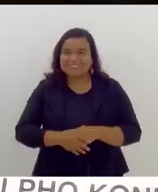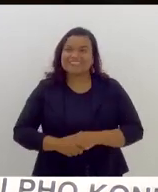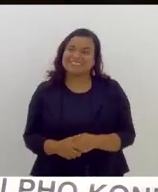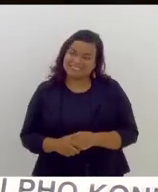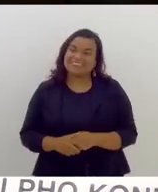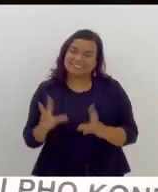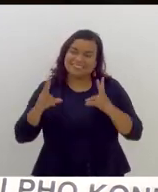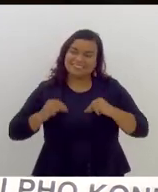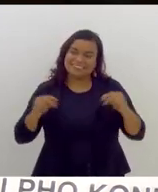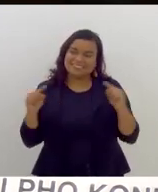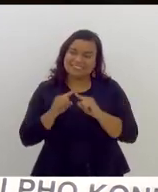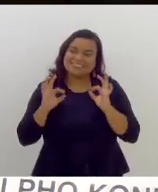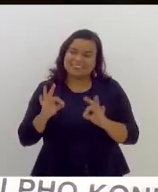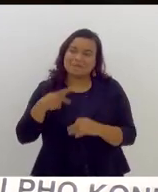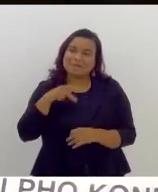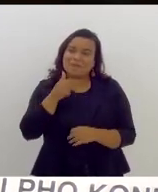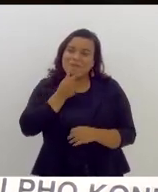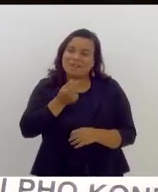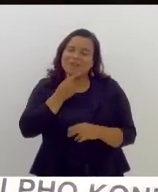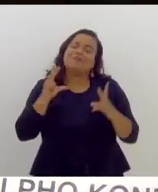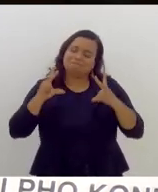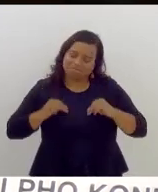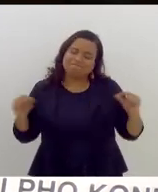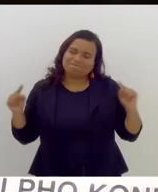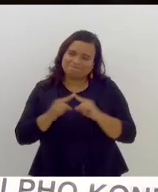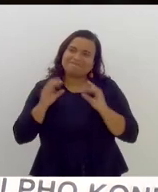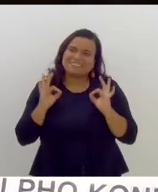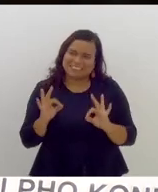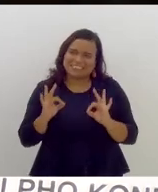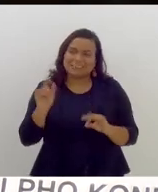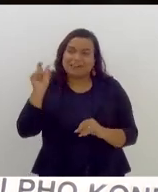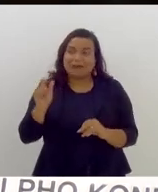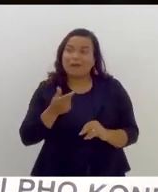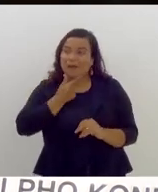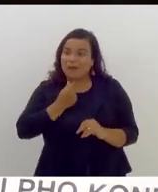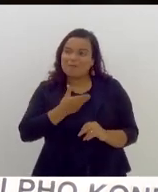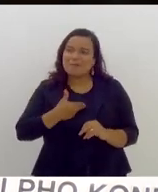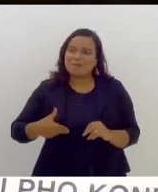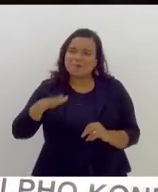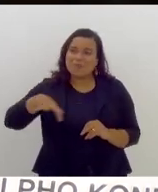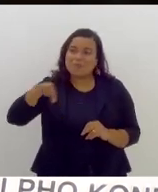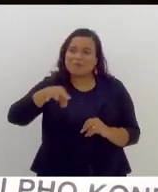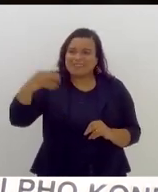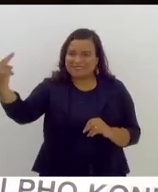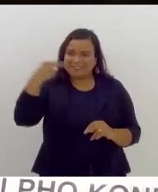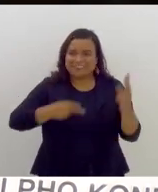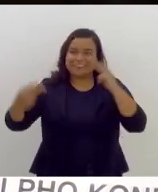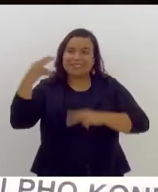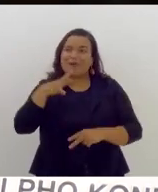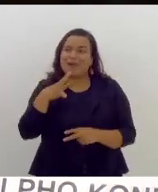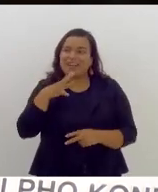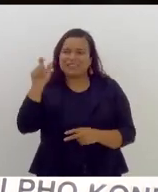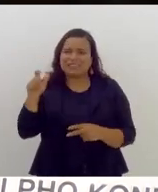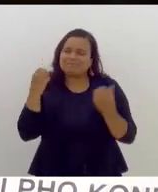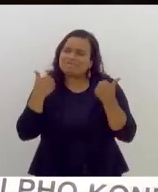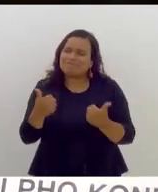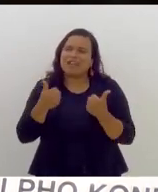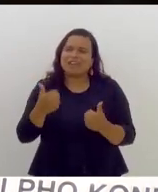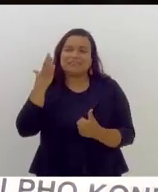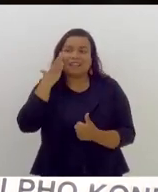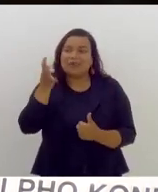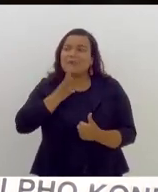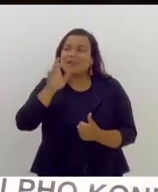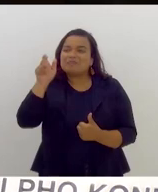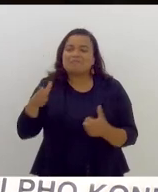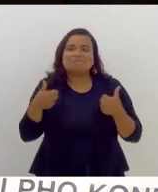é merecida, meu irmão merece, é um homem público de bem, alguém que tem